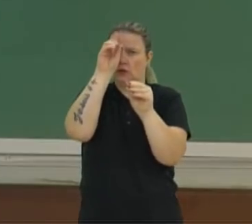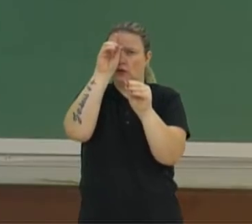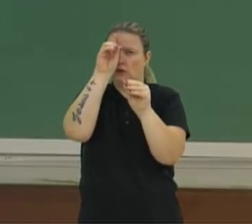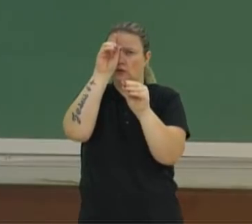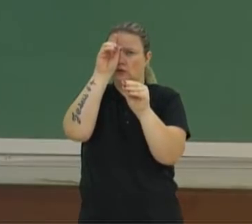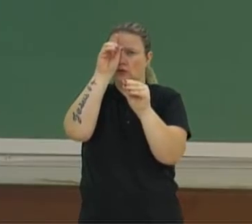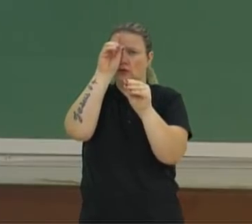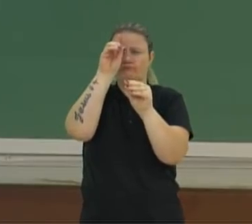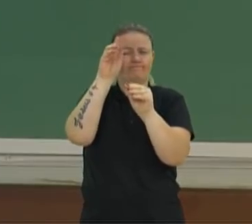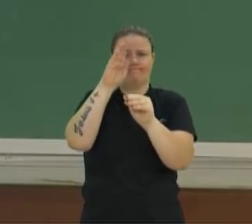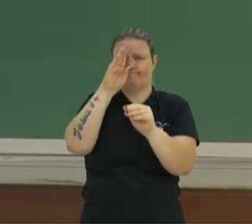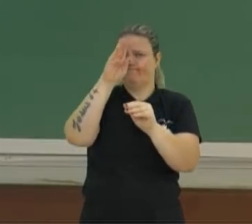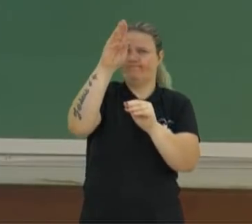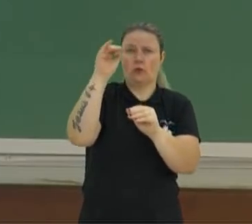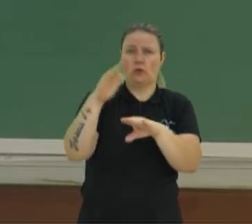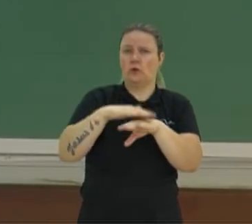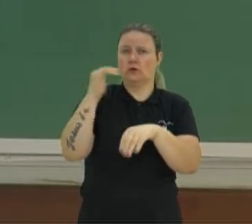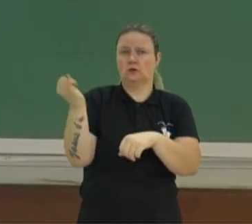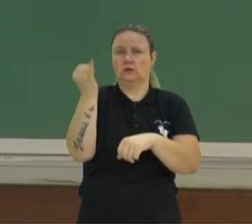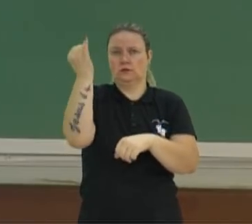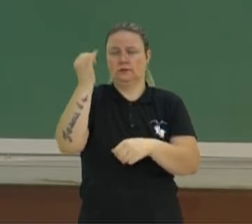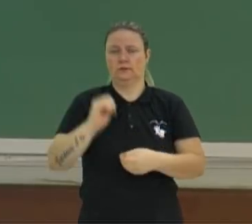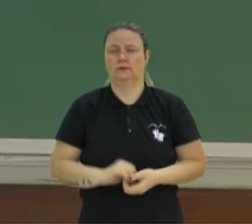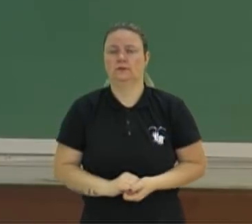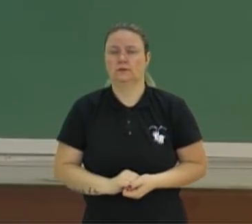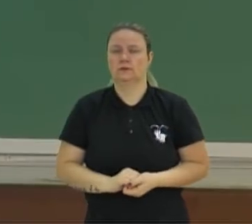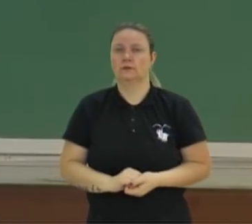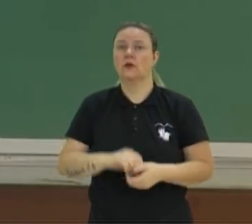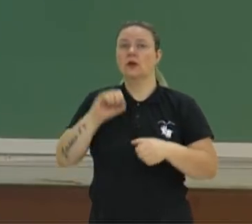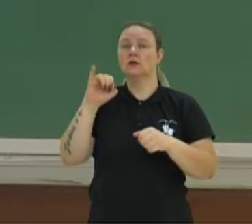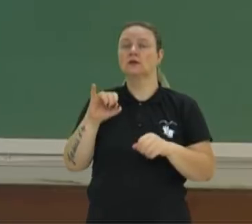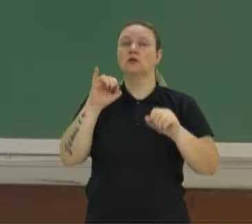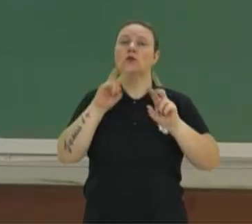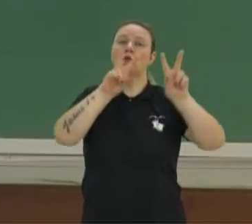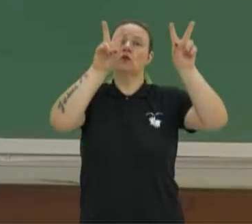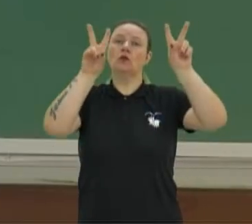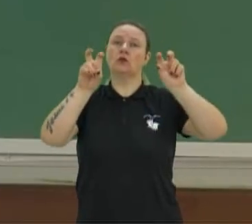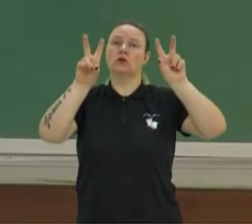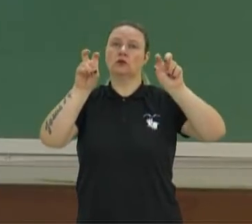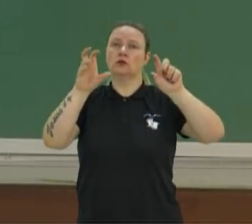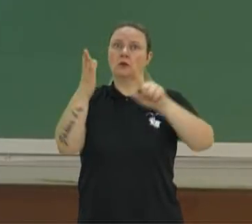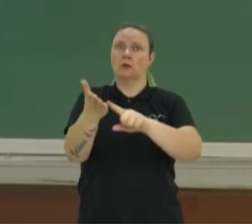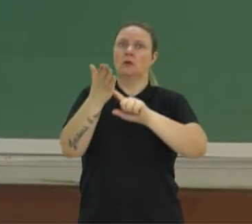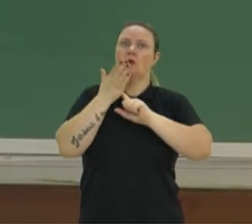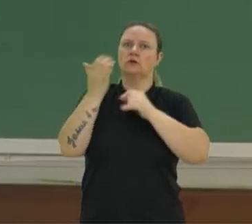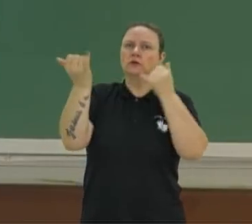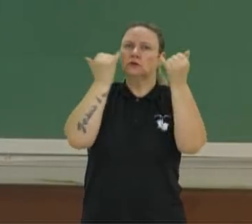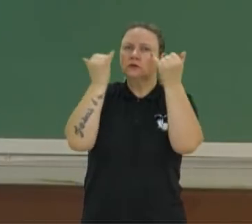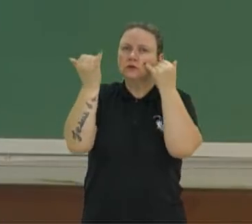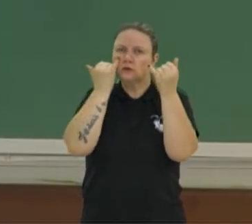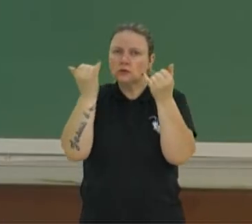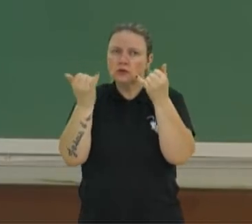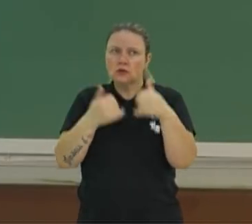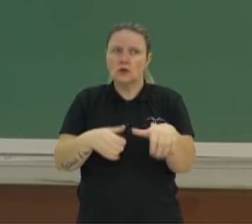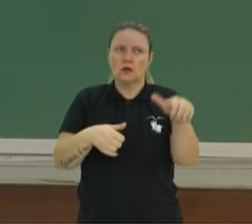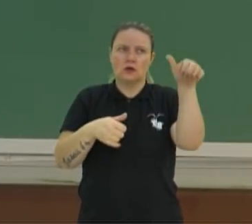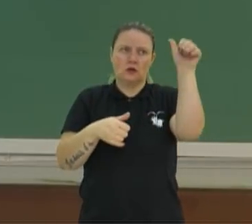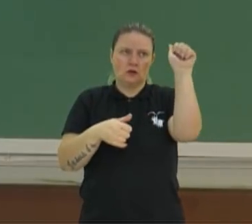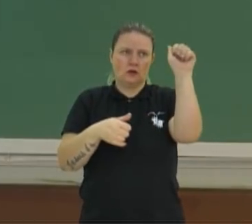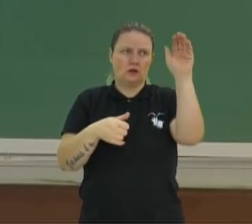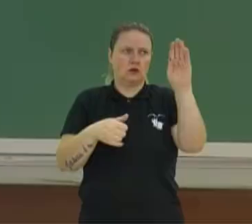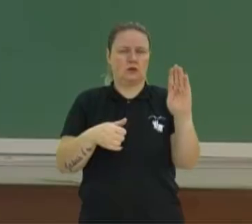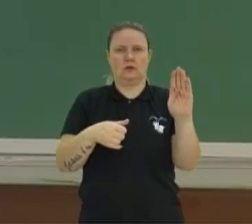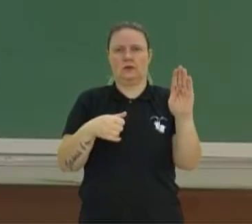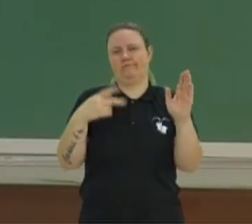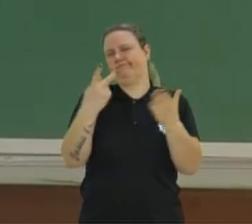fato. O título, se ele trata da notícia, ele tem que ter tudo a ver com o fato. Então, a letra A e a letra B caem por